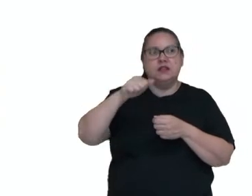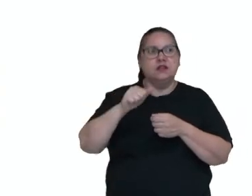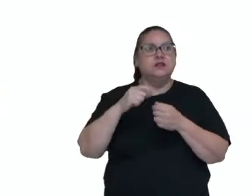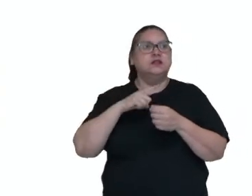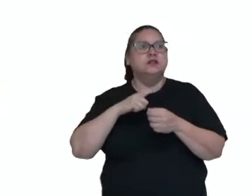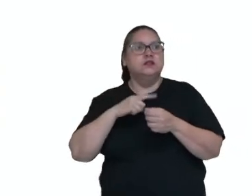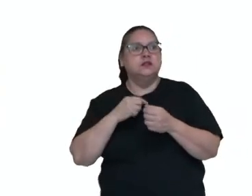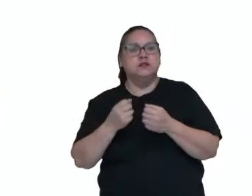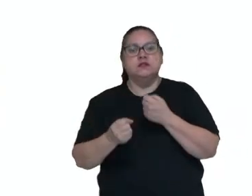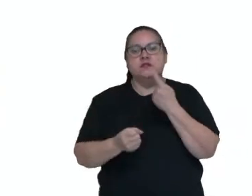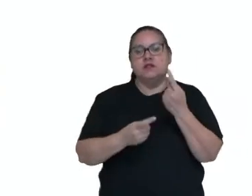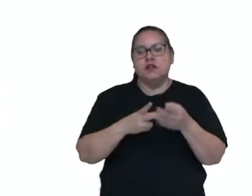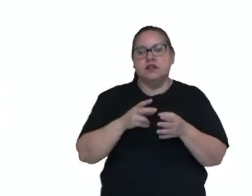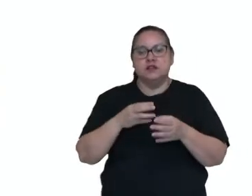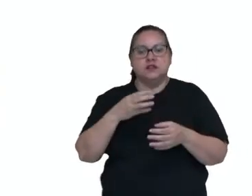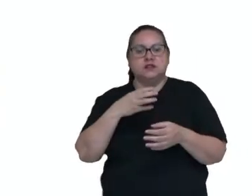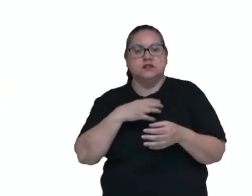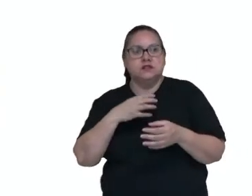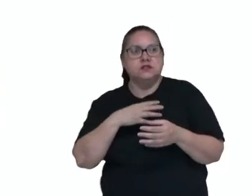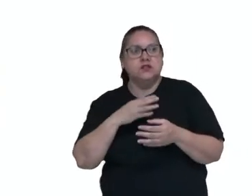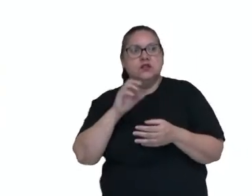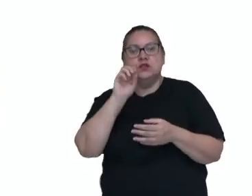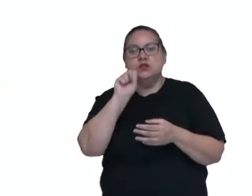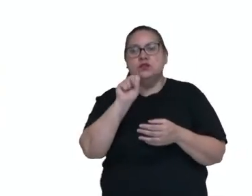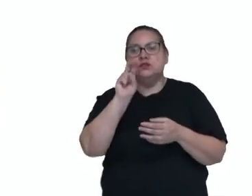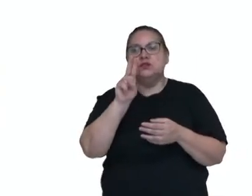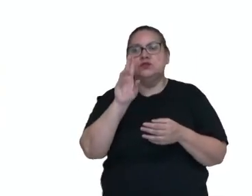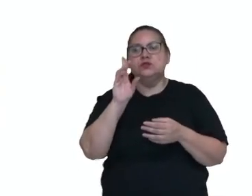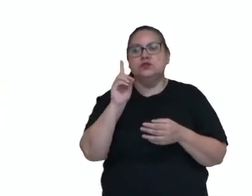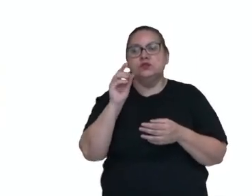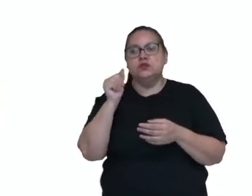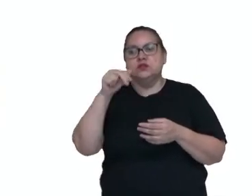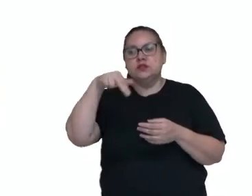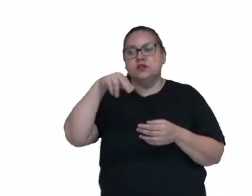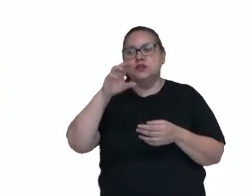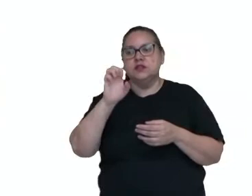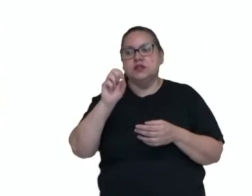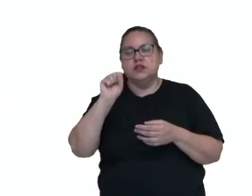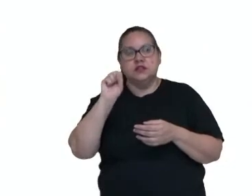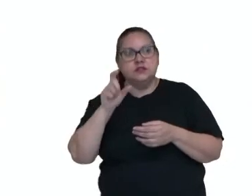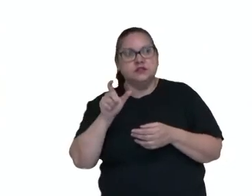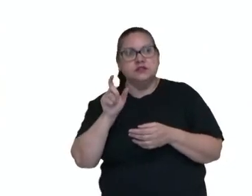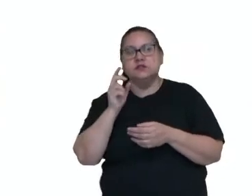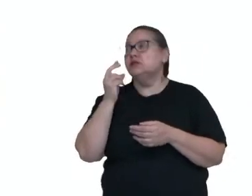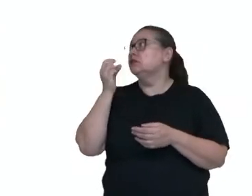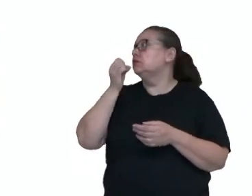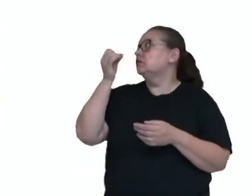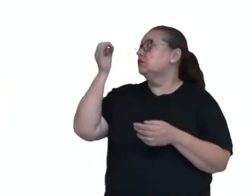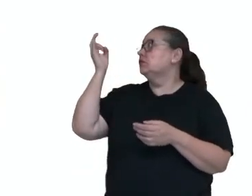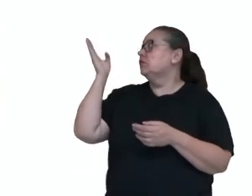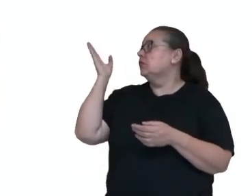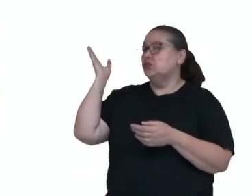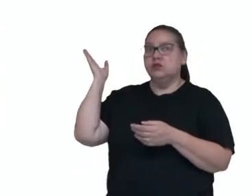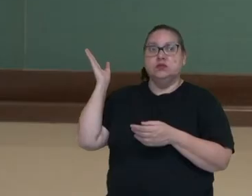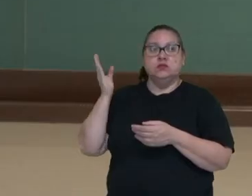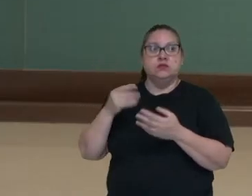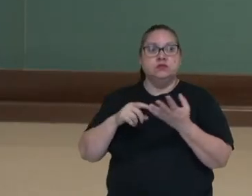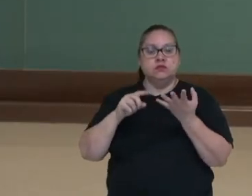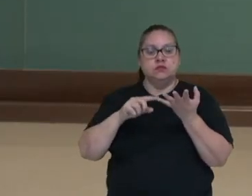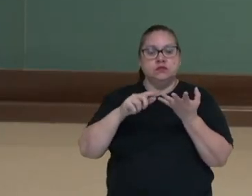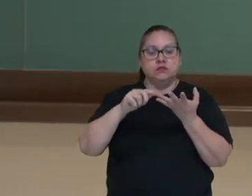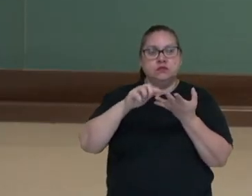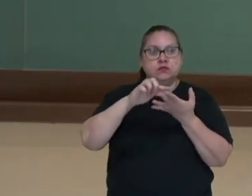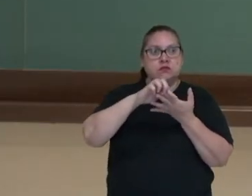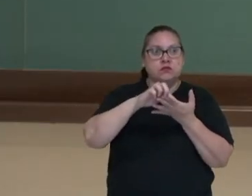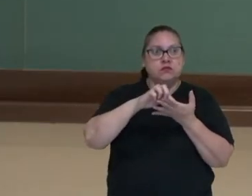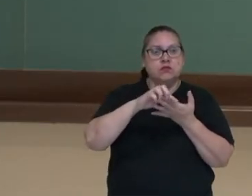aqui várias etnias, que eram sudaneses, gegês, alçás, achantes, fulas, mandingas e malês.